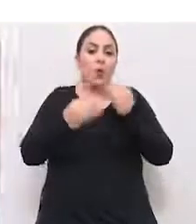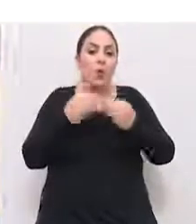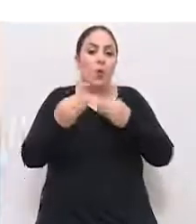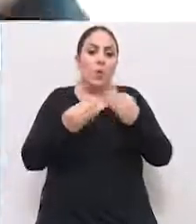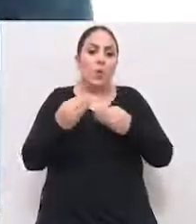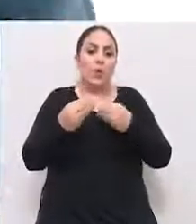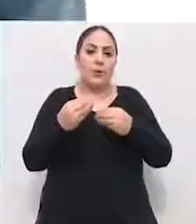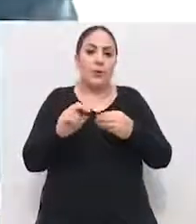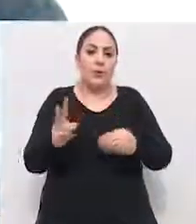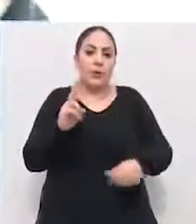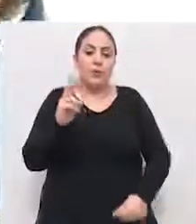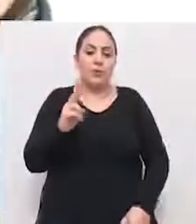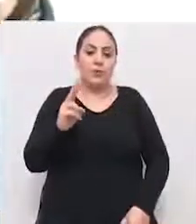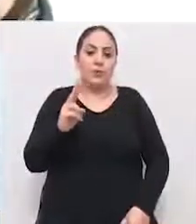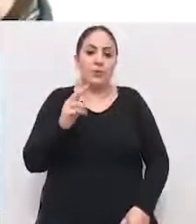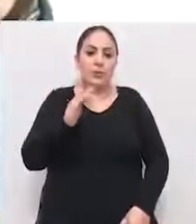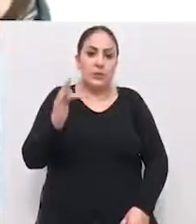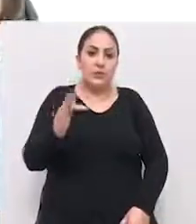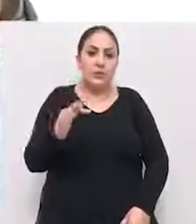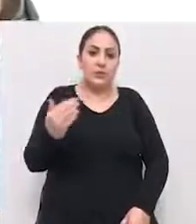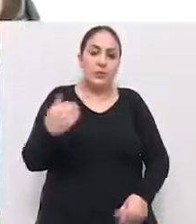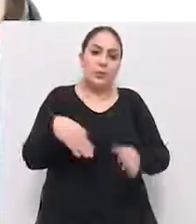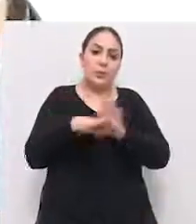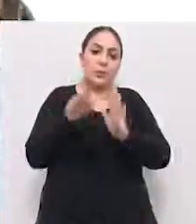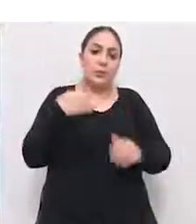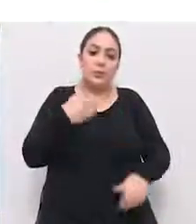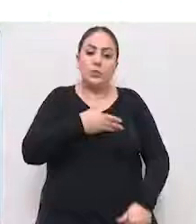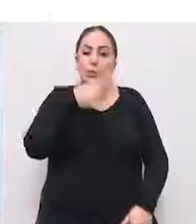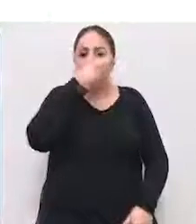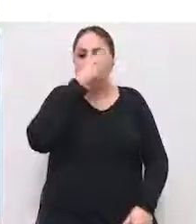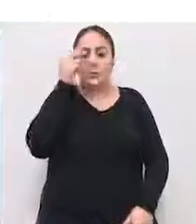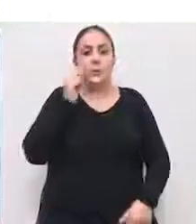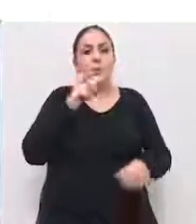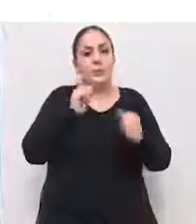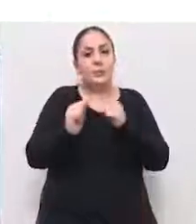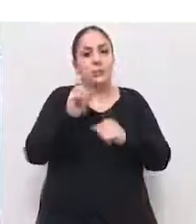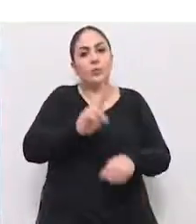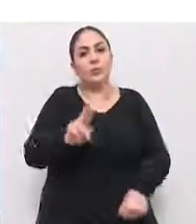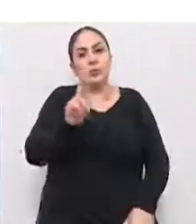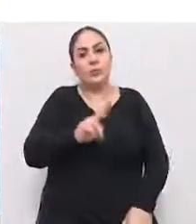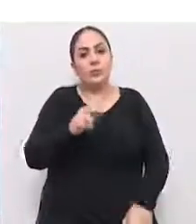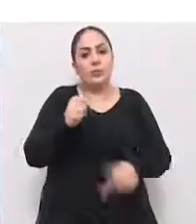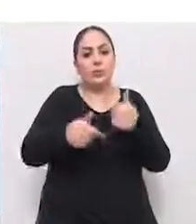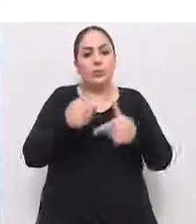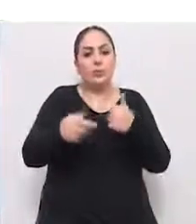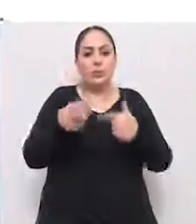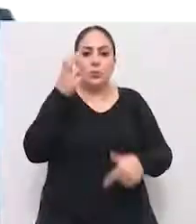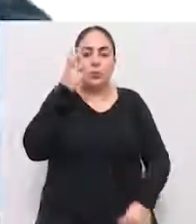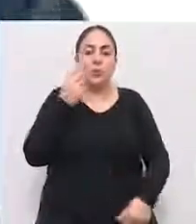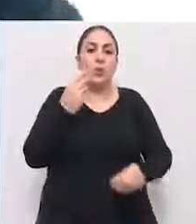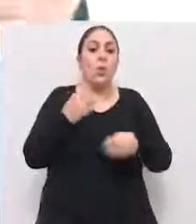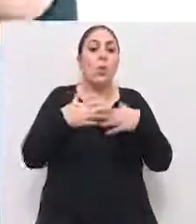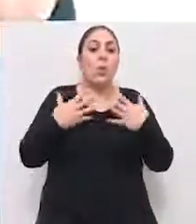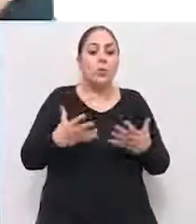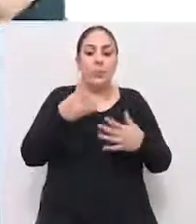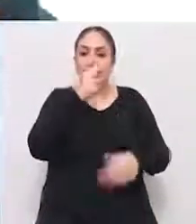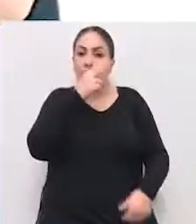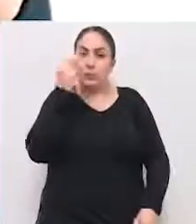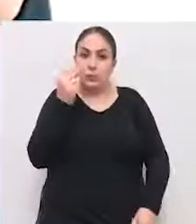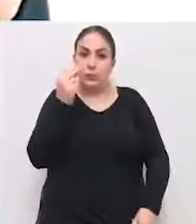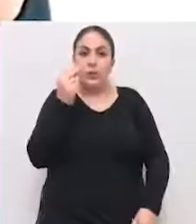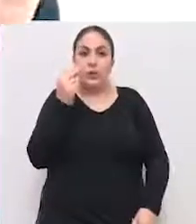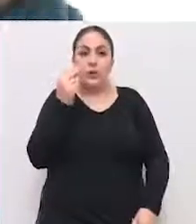possível como esse recurso federal que está vindo ao nosso município será utilizado pelos trabalhadores da cultura, ou seja, como a